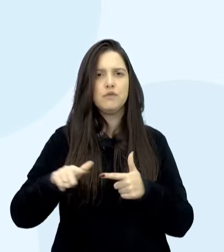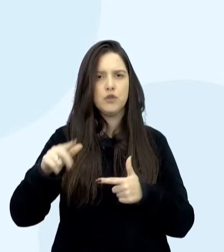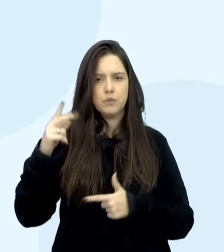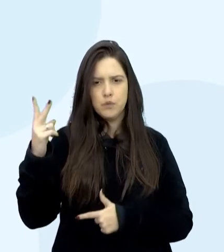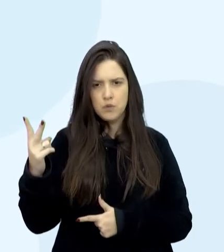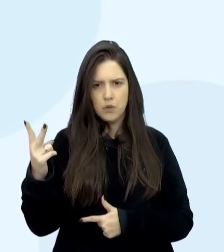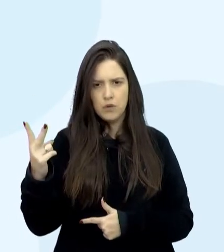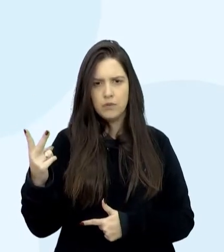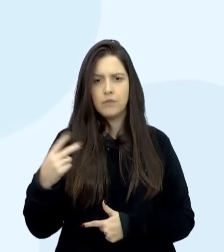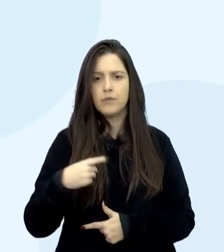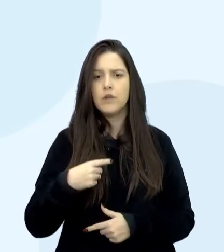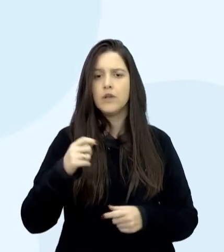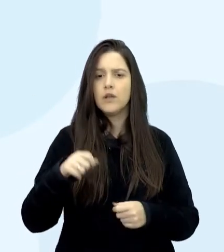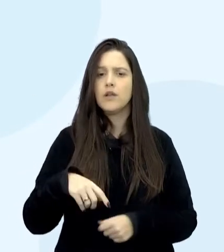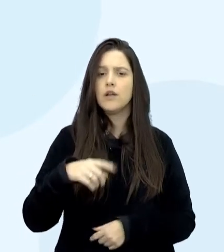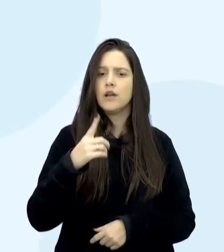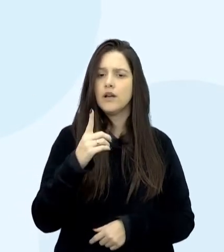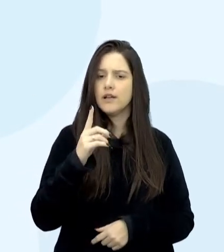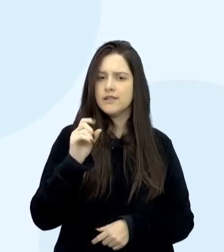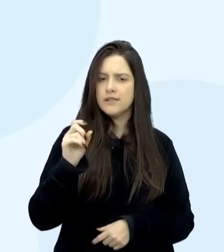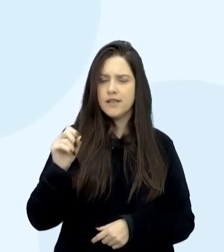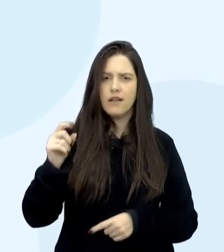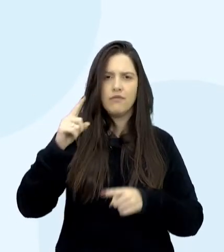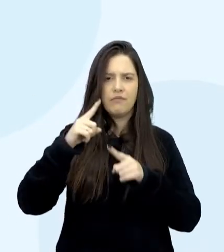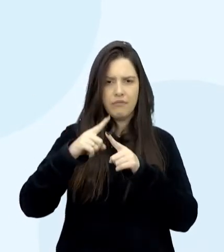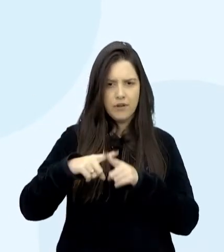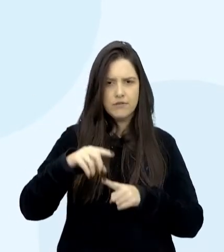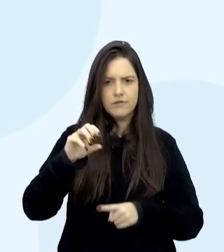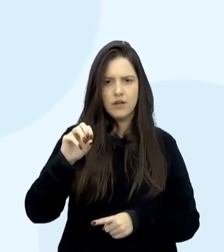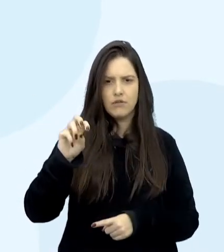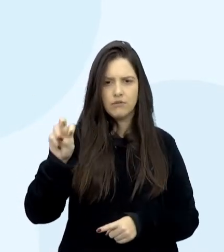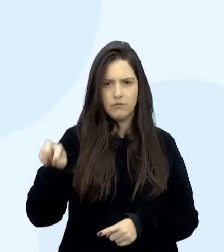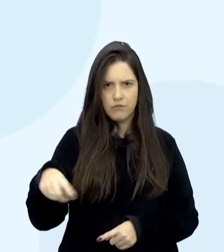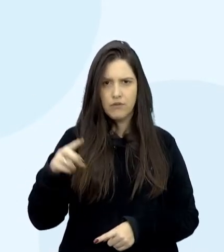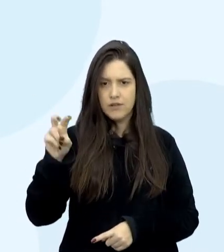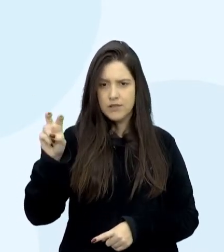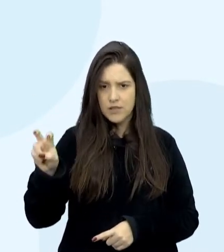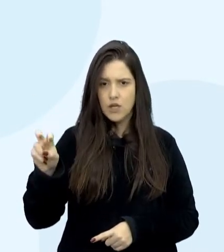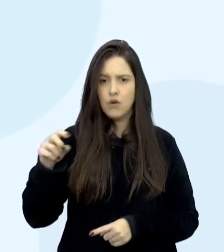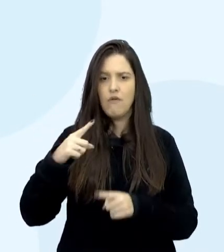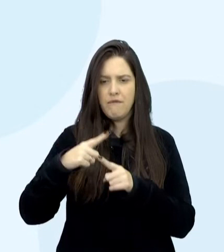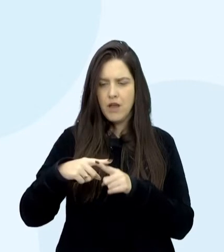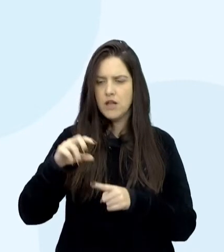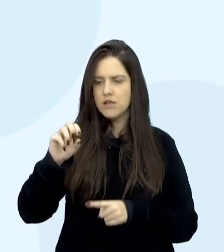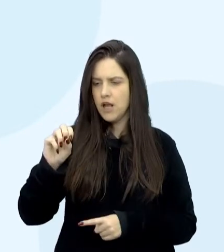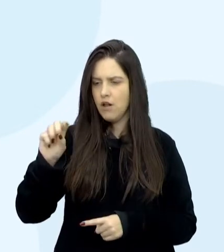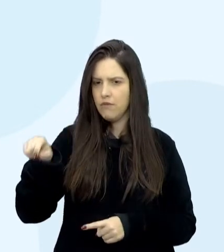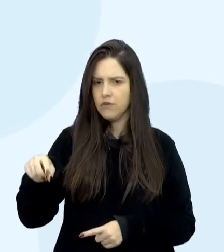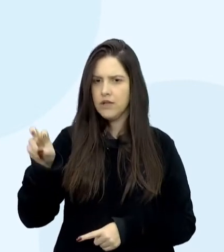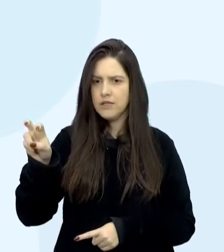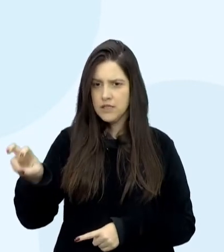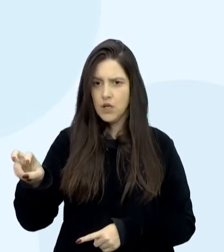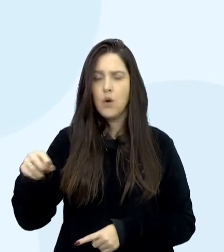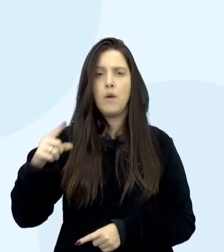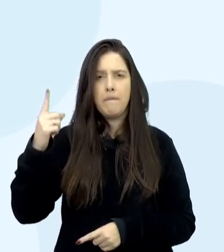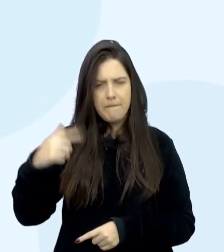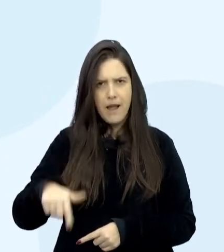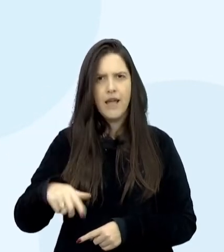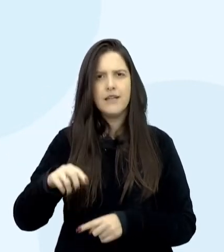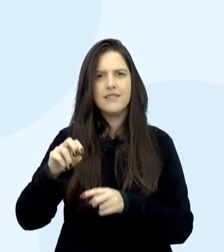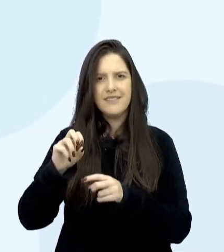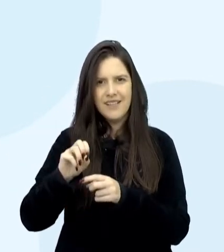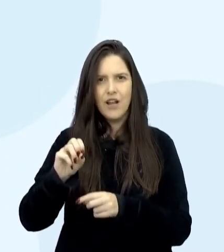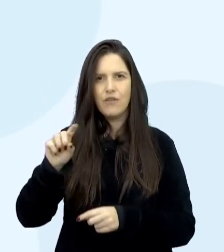Então, repare que existe um padrãozinho aqui, né? Esse aqui é o valor anterior que você vai fazer mais uma vez. Então,